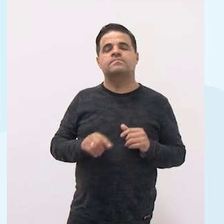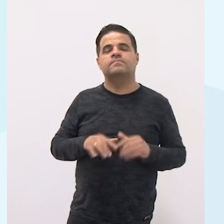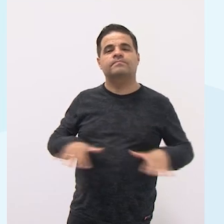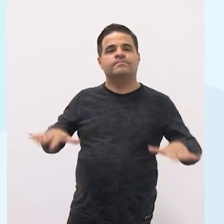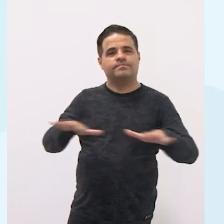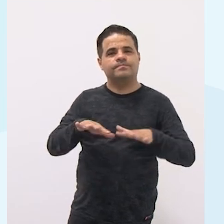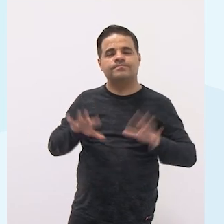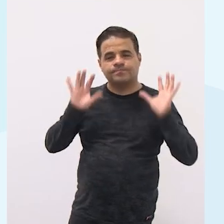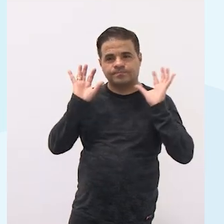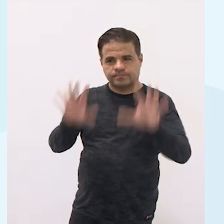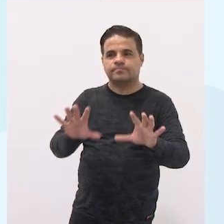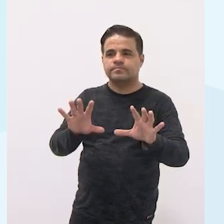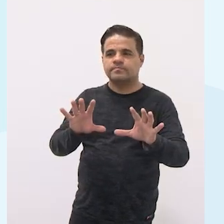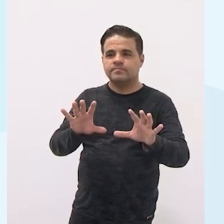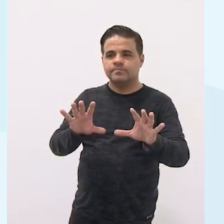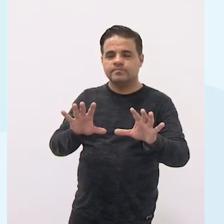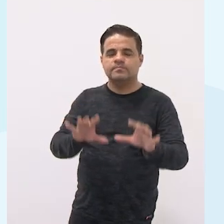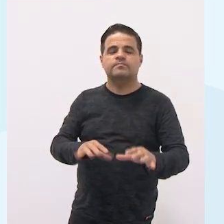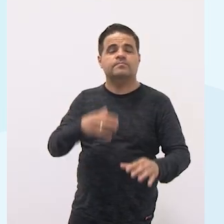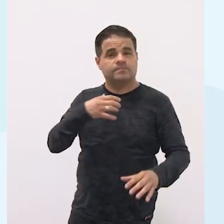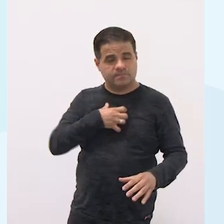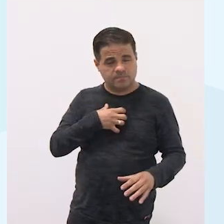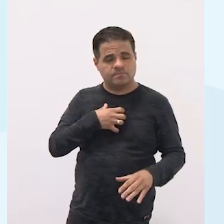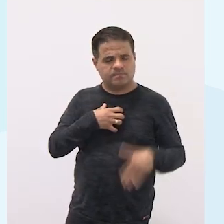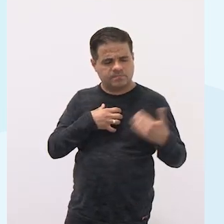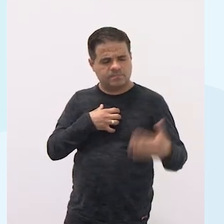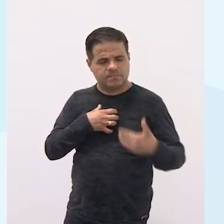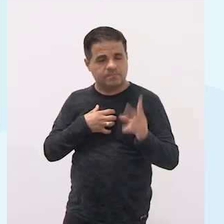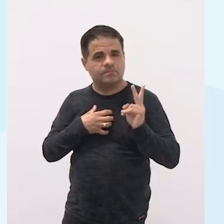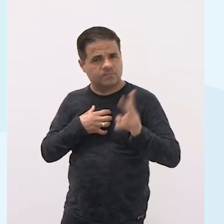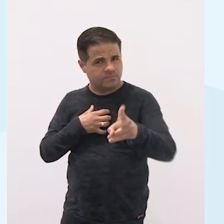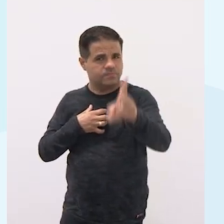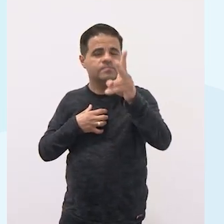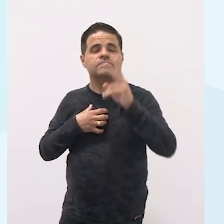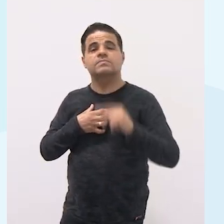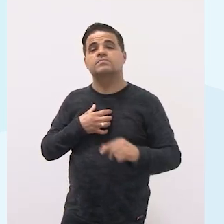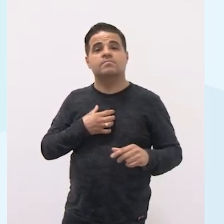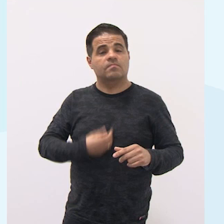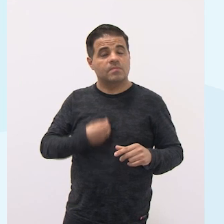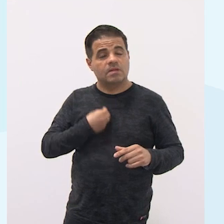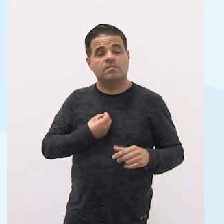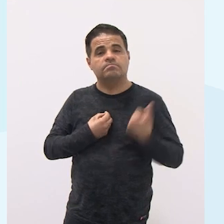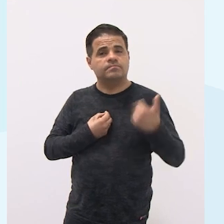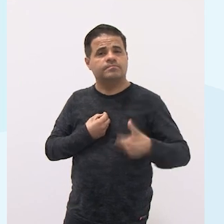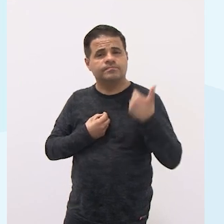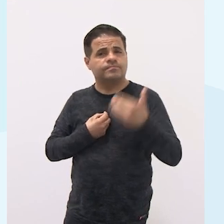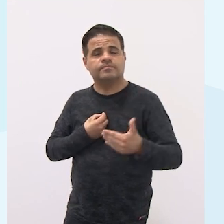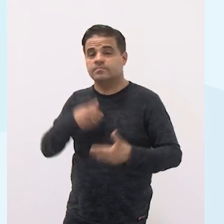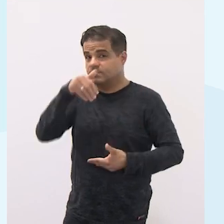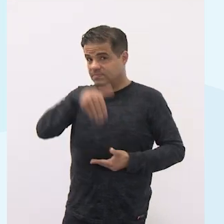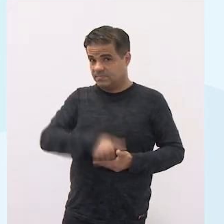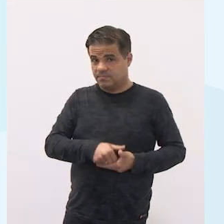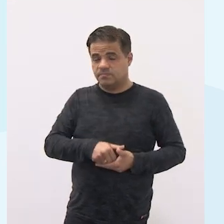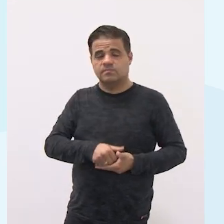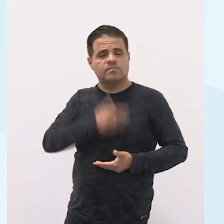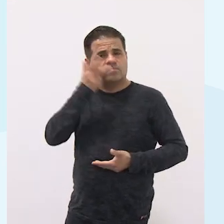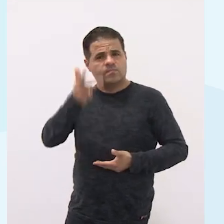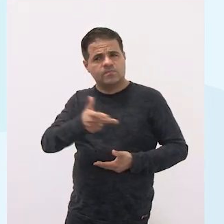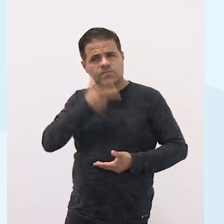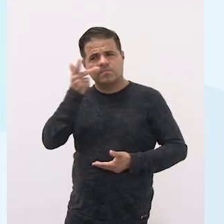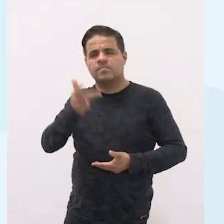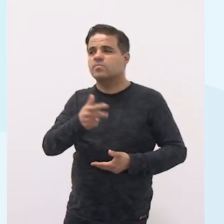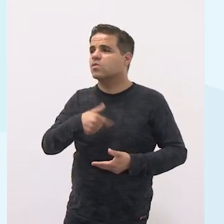examinadas, e que dessa maneira dava para continuar viva. E dentro dessas falas, eu